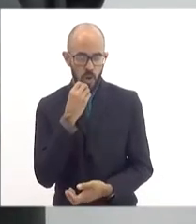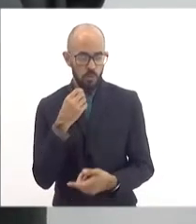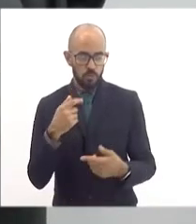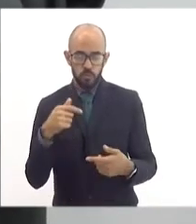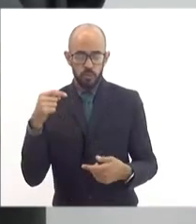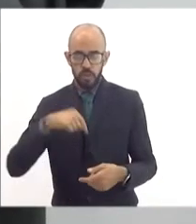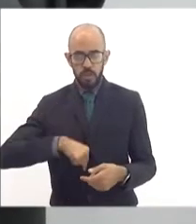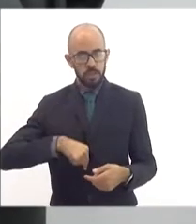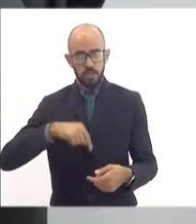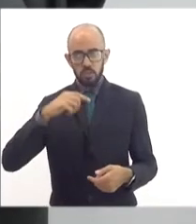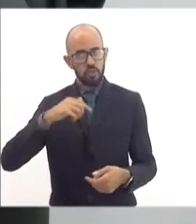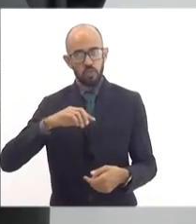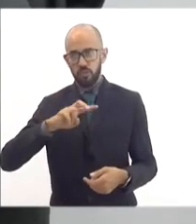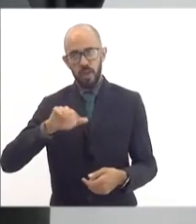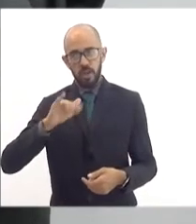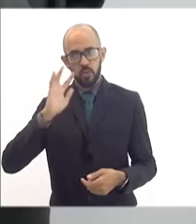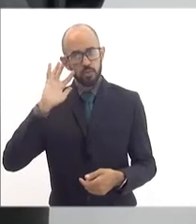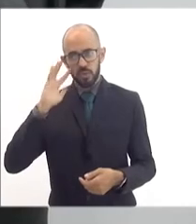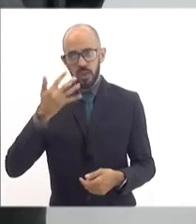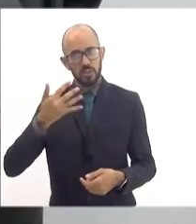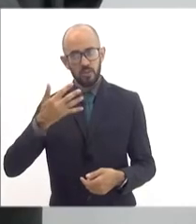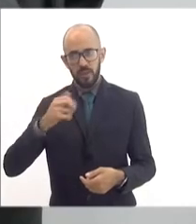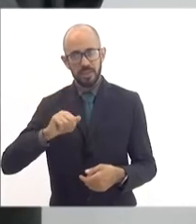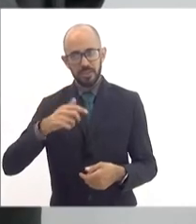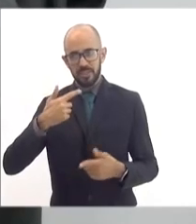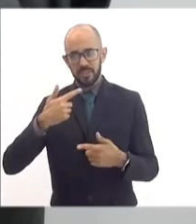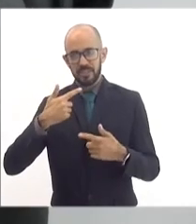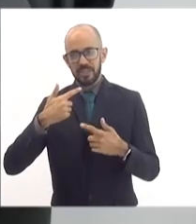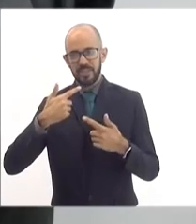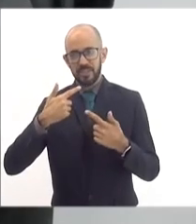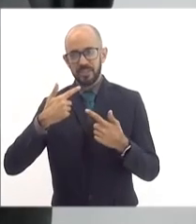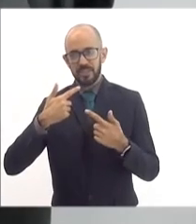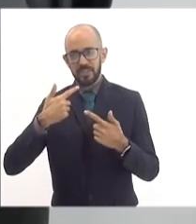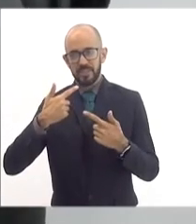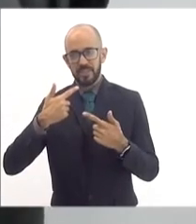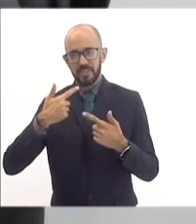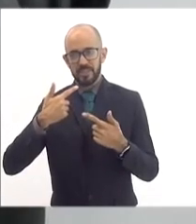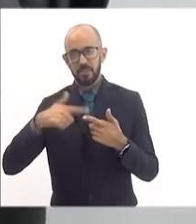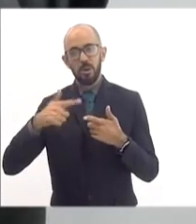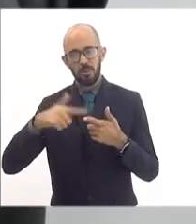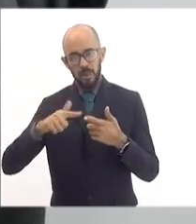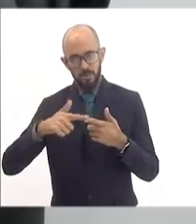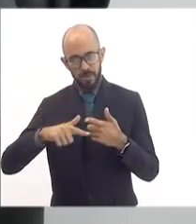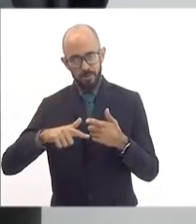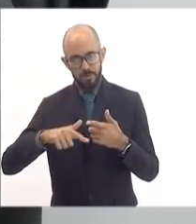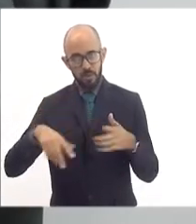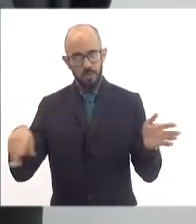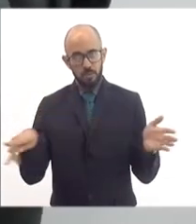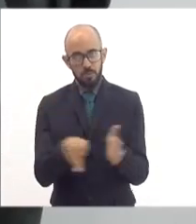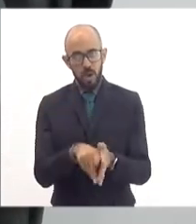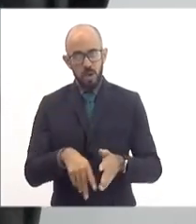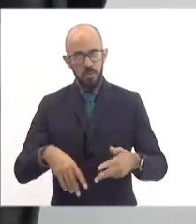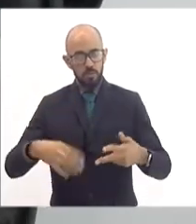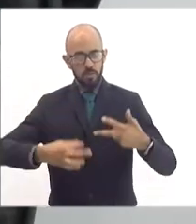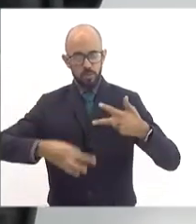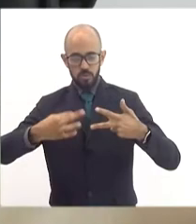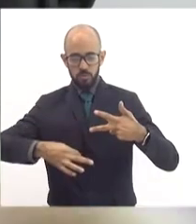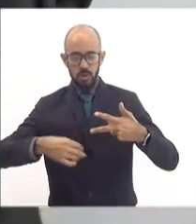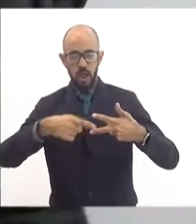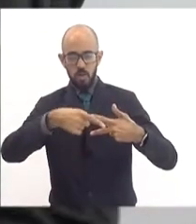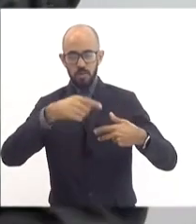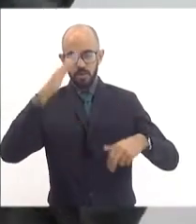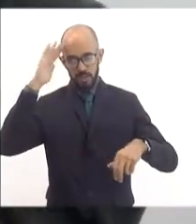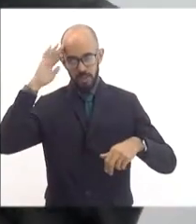ser sanada nunca, né? Todos nós entendemos, e o próprio tribunal entende assim, que ele não é um órgão